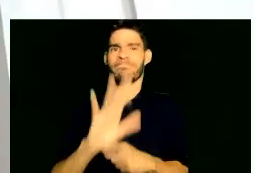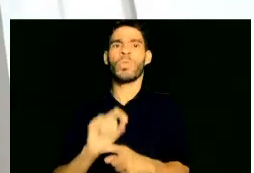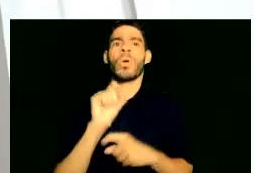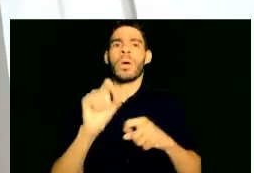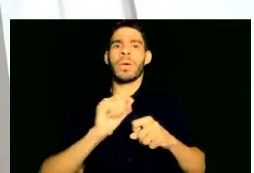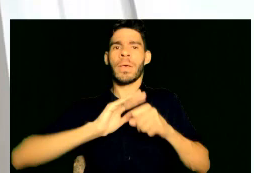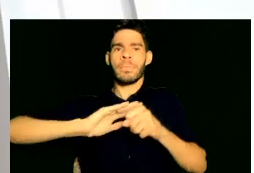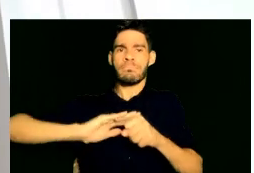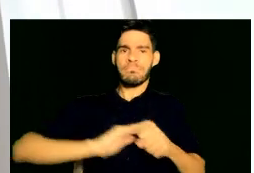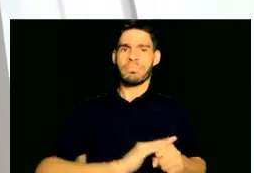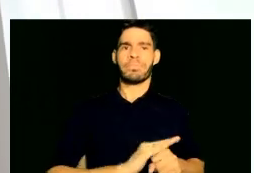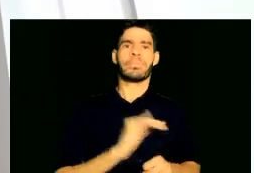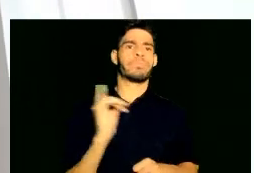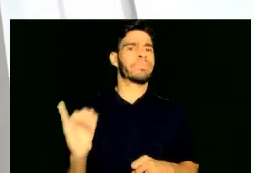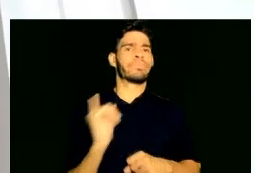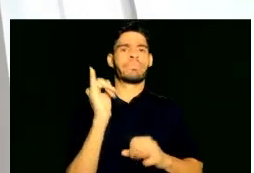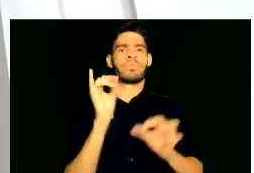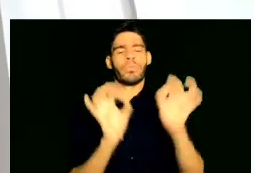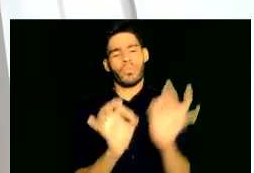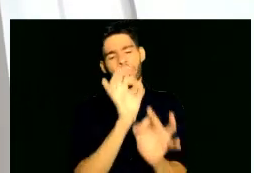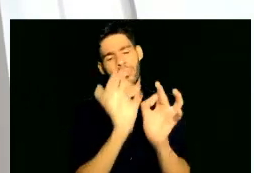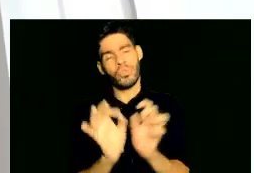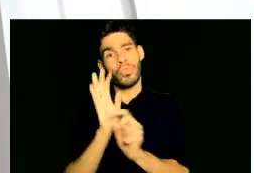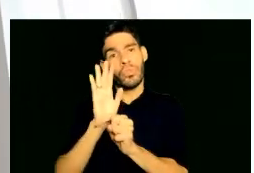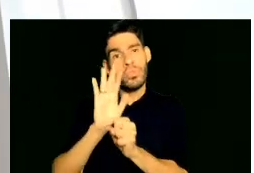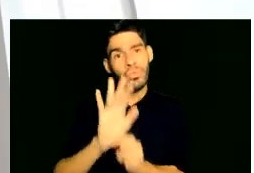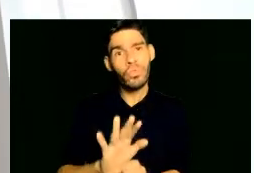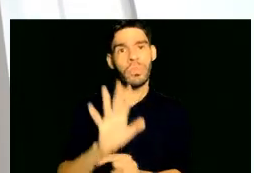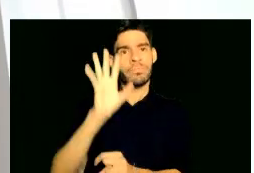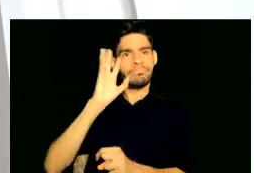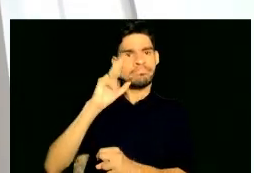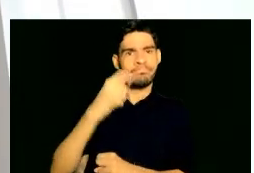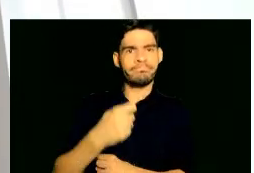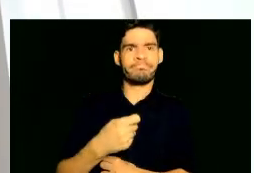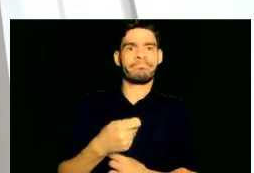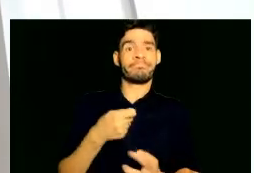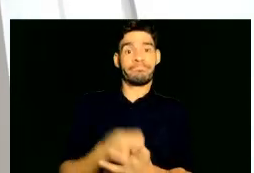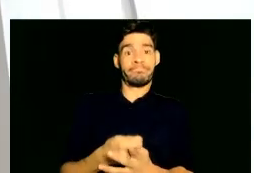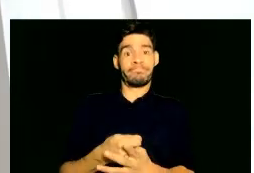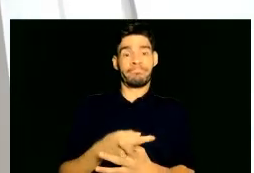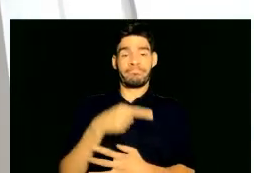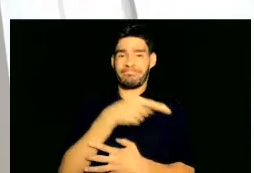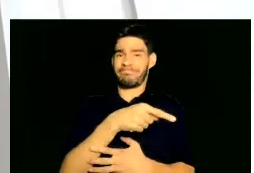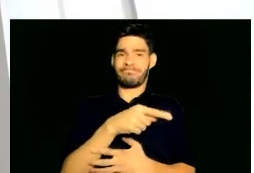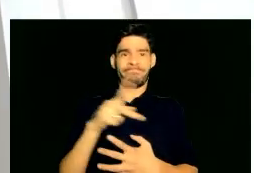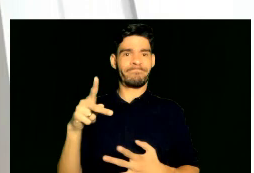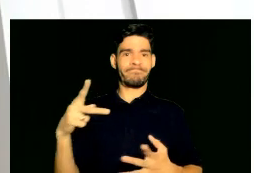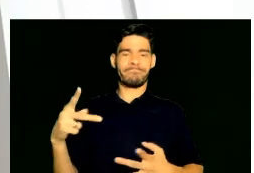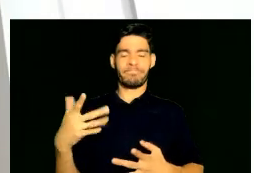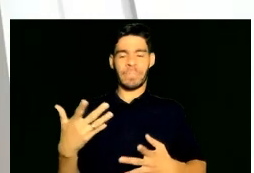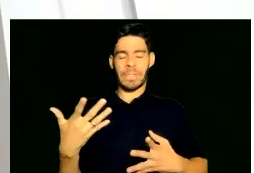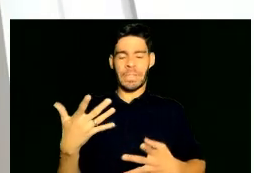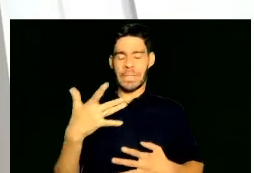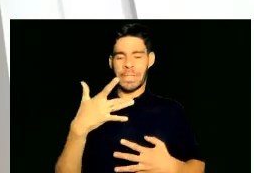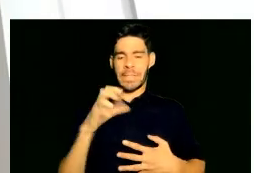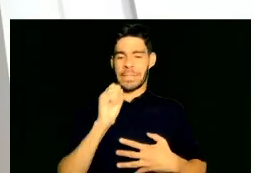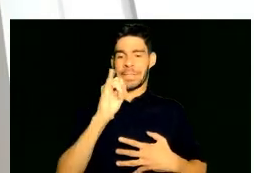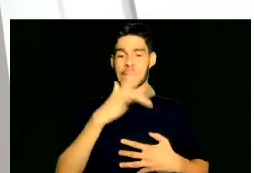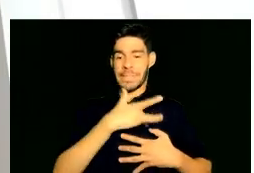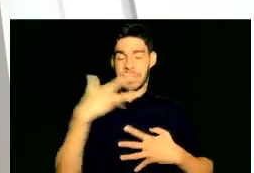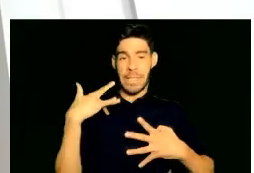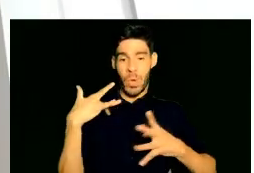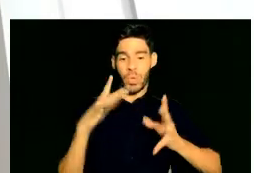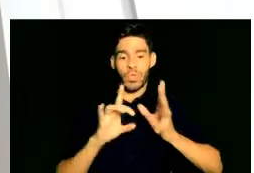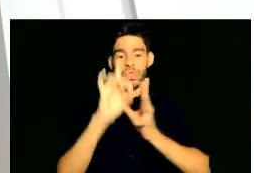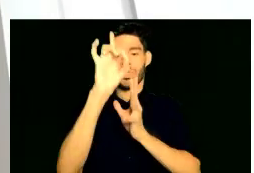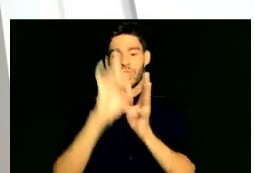ela escancara padrões de exclusão importantes, que a justiça ajuda a definir e acirrar quando decide dessa forma.